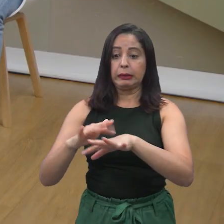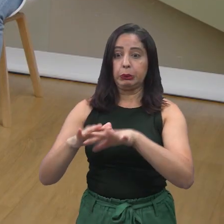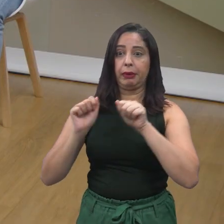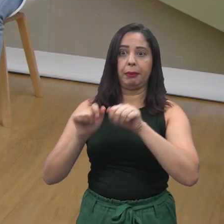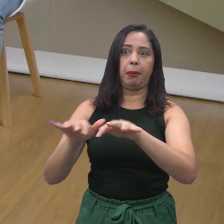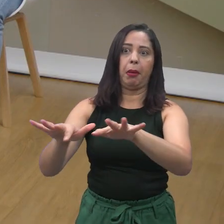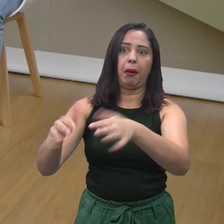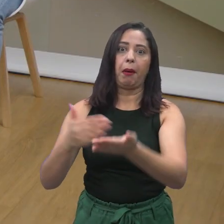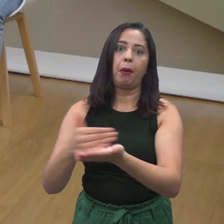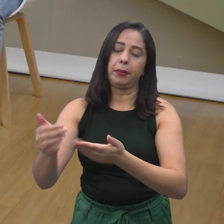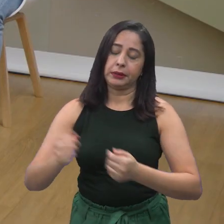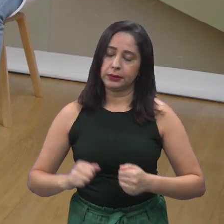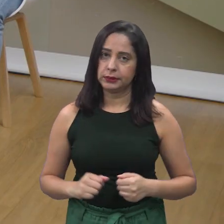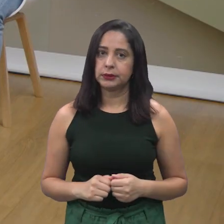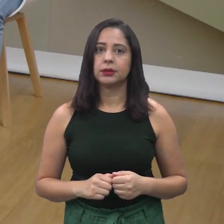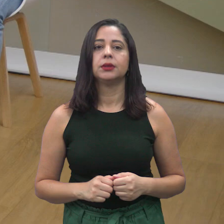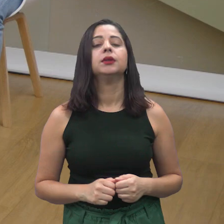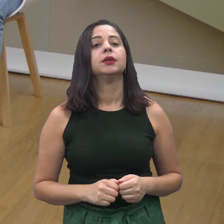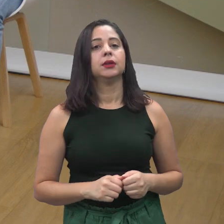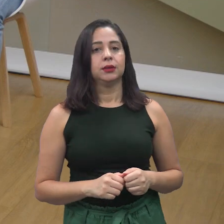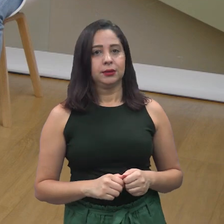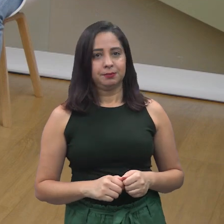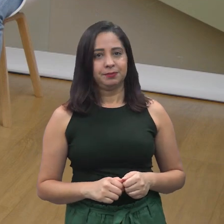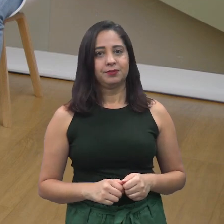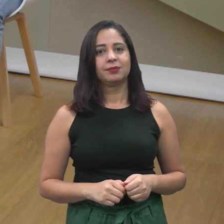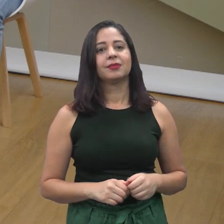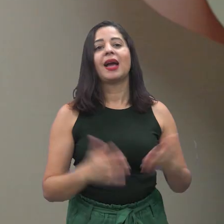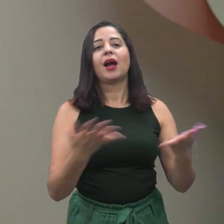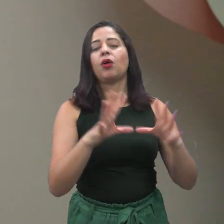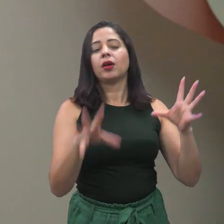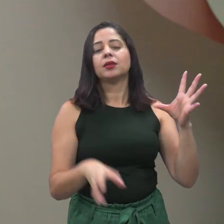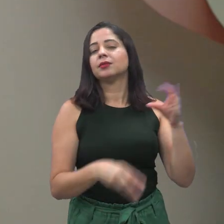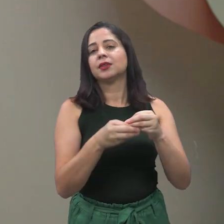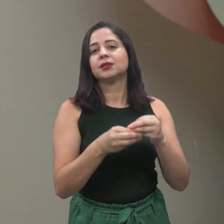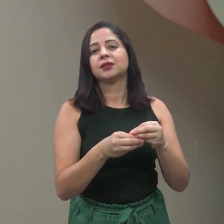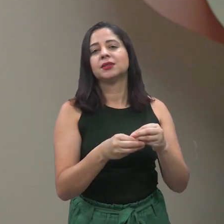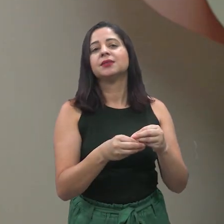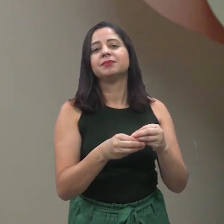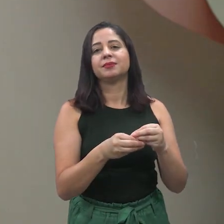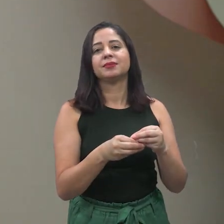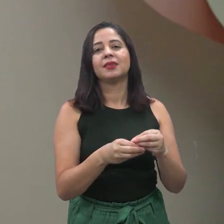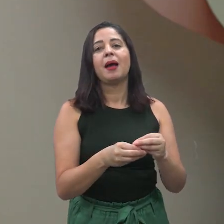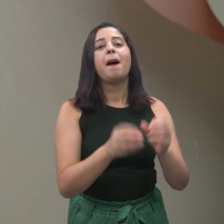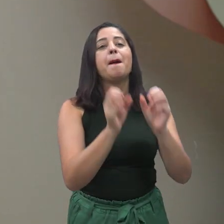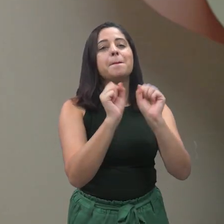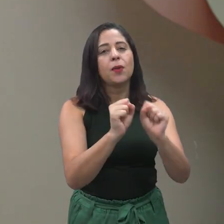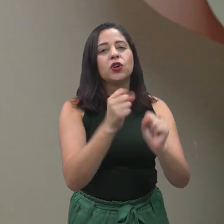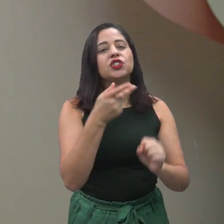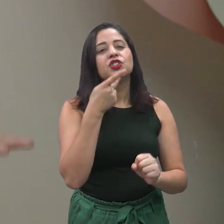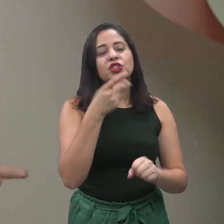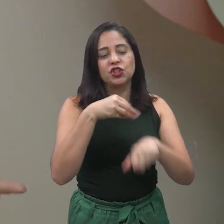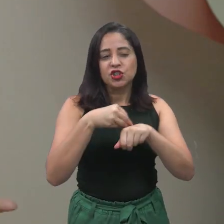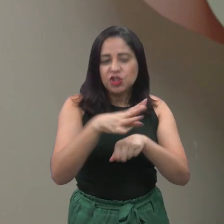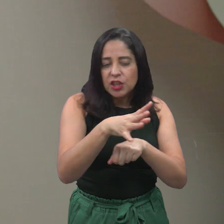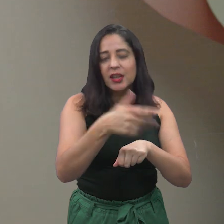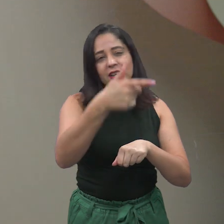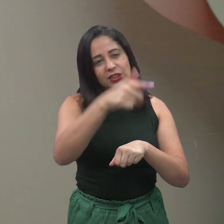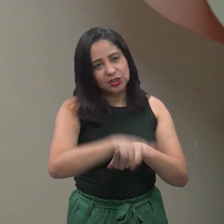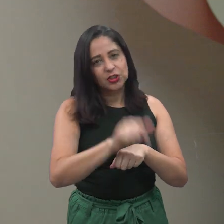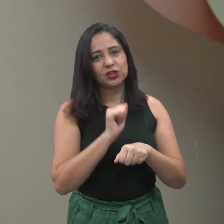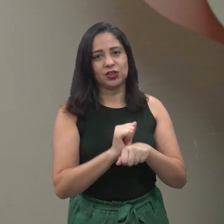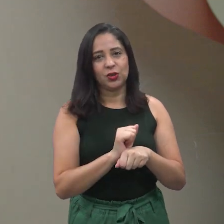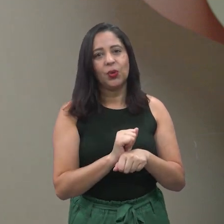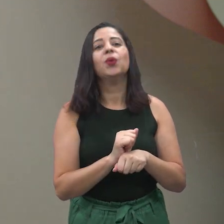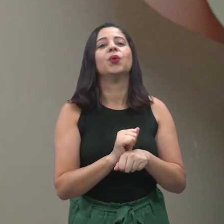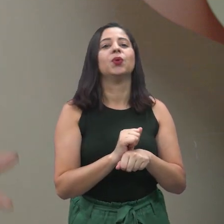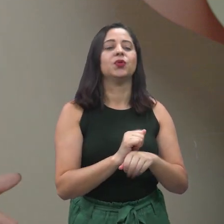sempre bom o que a gente fala, prevenção, sempre Com prevenção. certeza. Doutor, para a gente concluir, eu gostaria que você reforçasse, por favor, as dicas, né? Para os